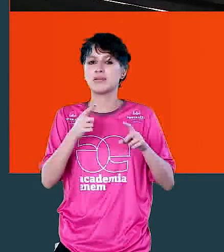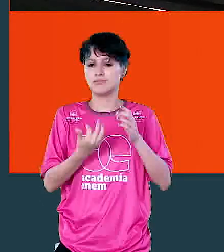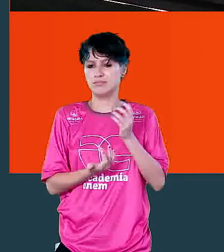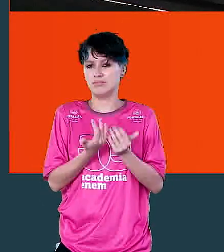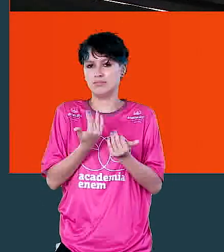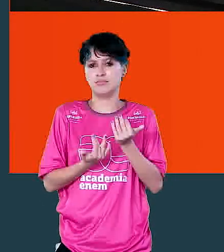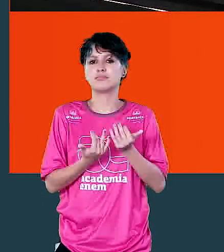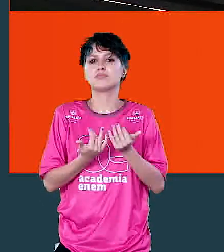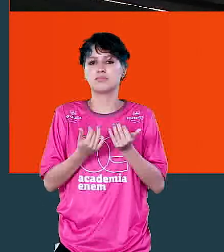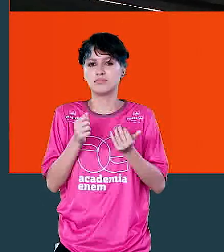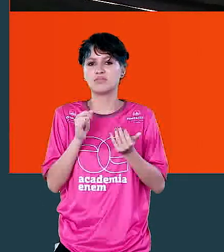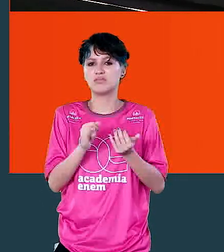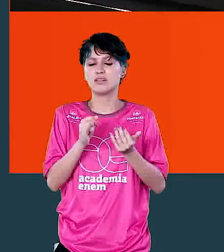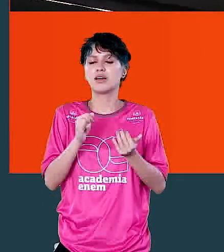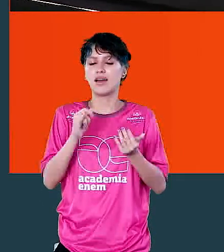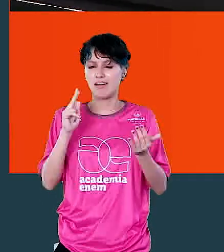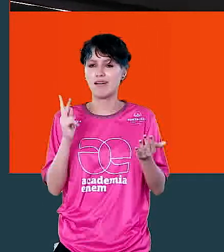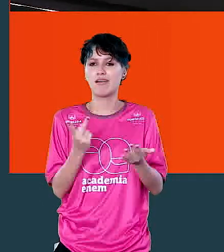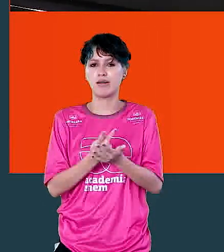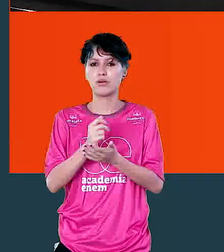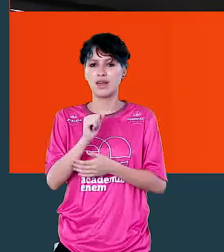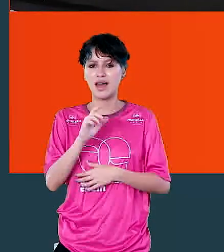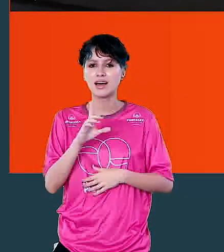C. O que é que está errado na C logo de cara?